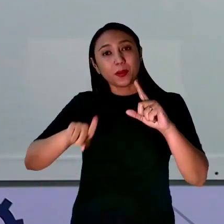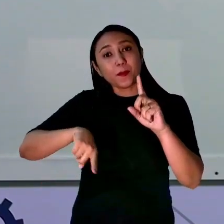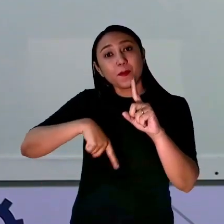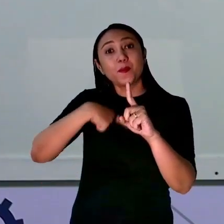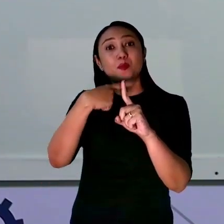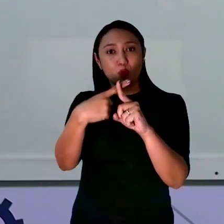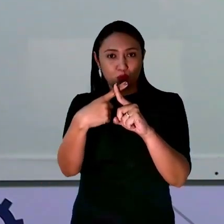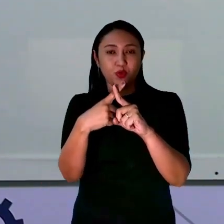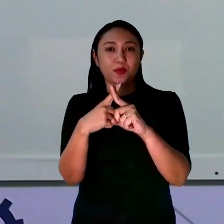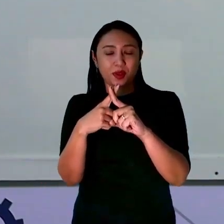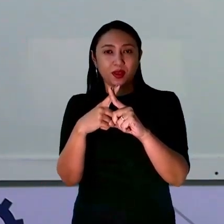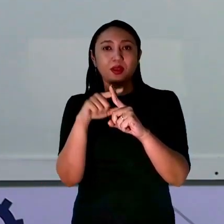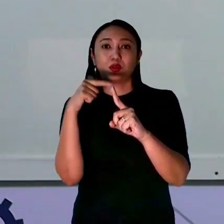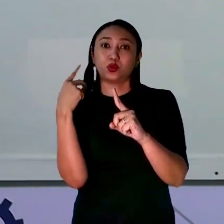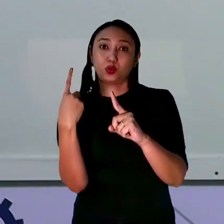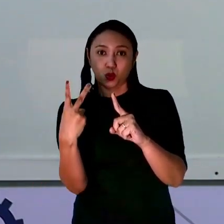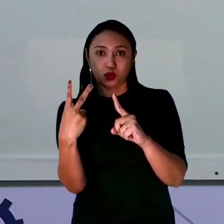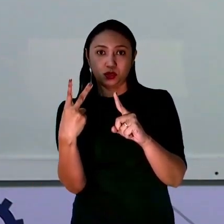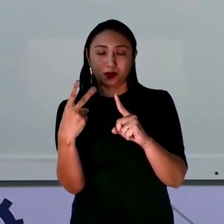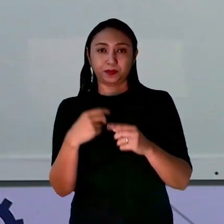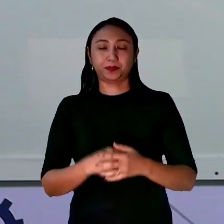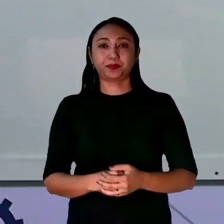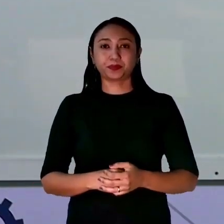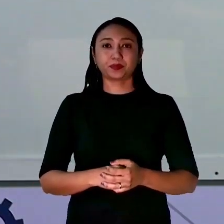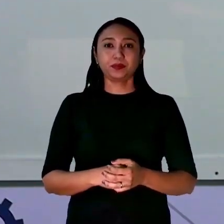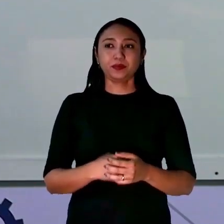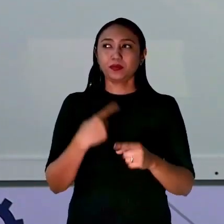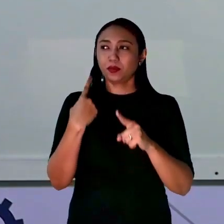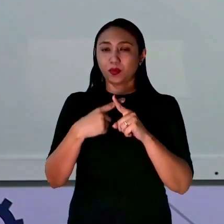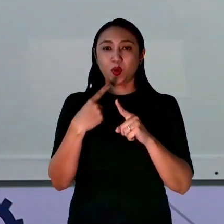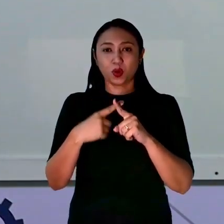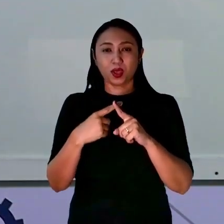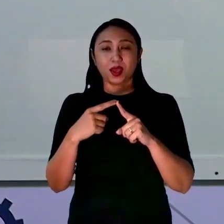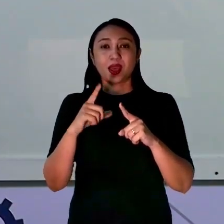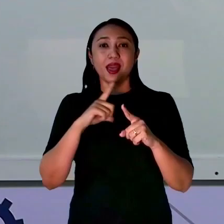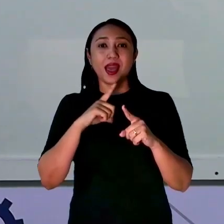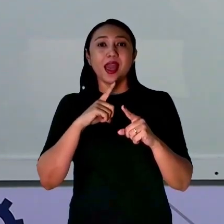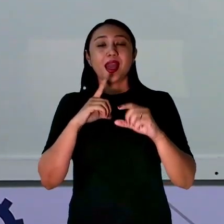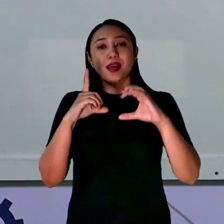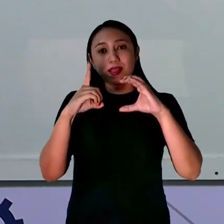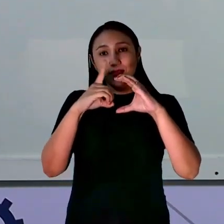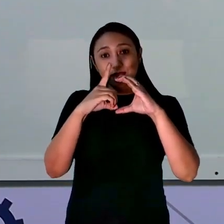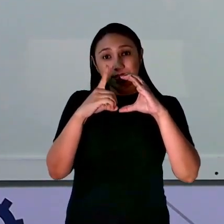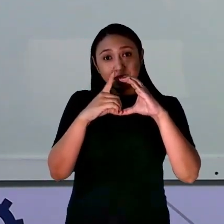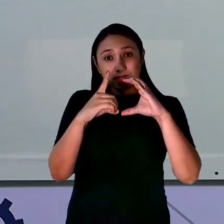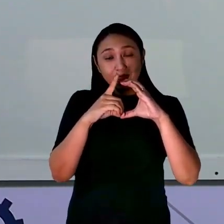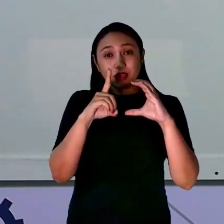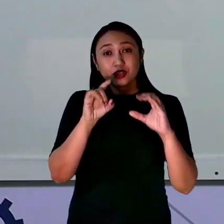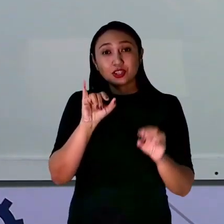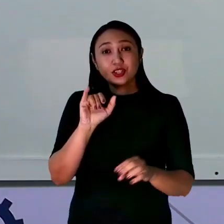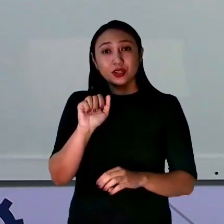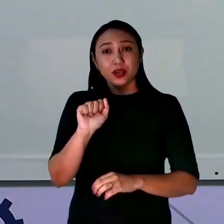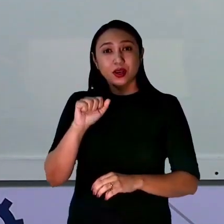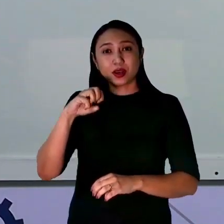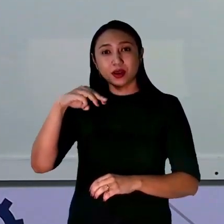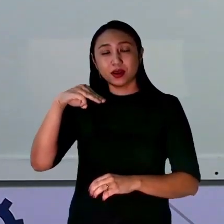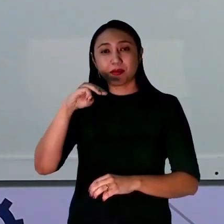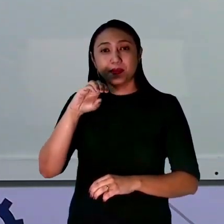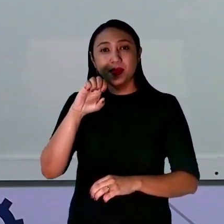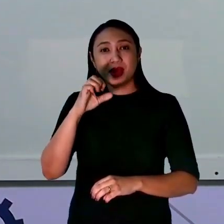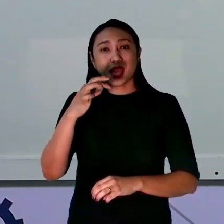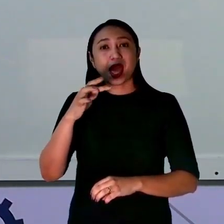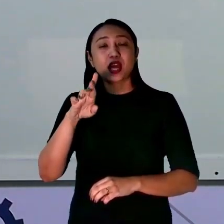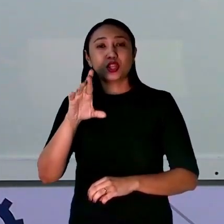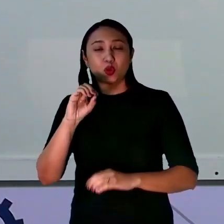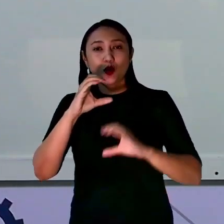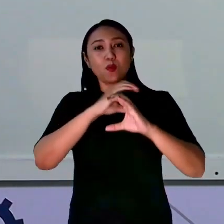cara por 2, porque na realidade, aonde ela vai ser lançada é o diâmetro, né, da trajetória.